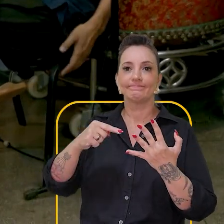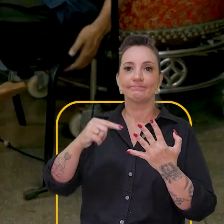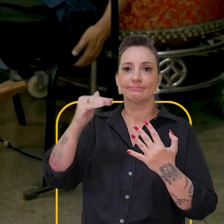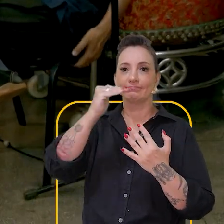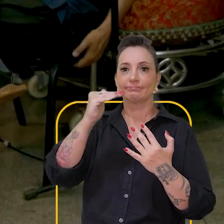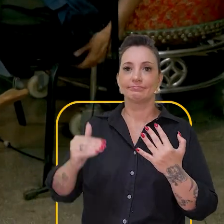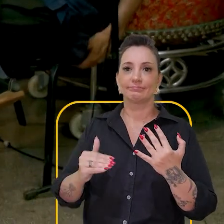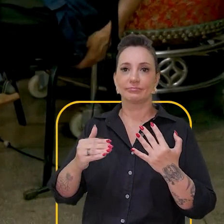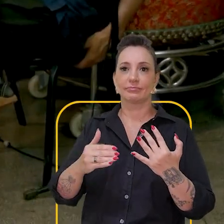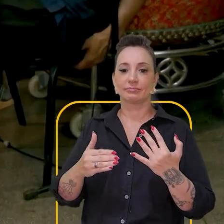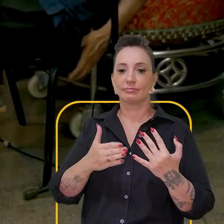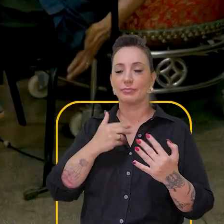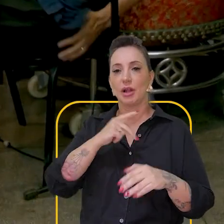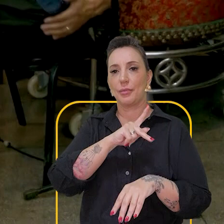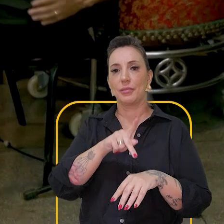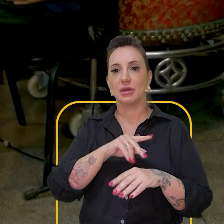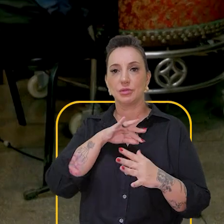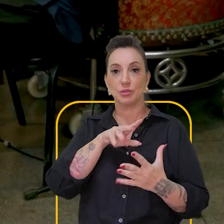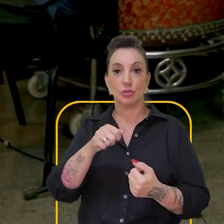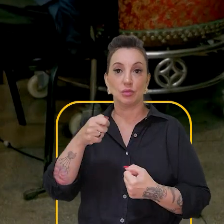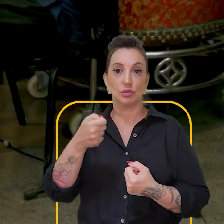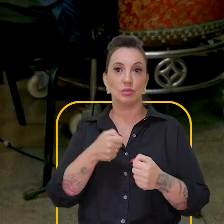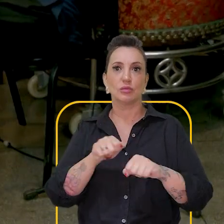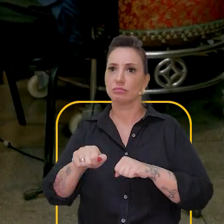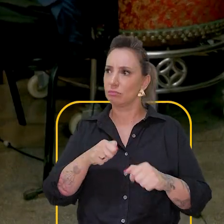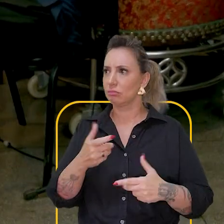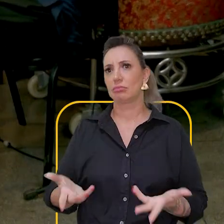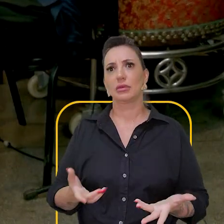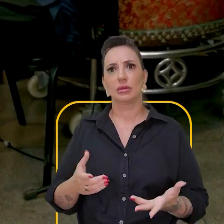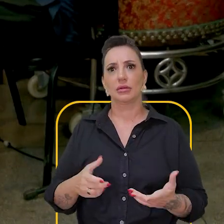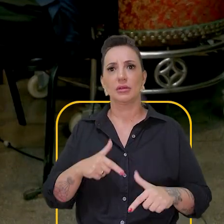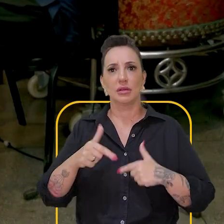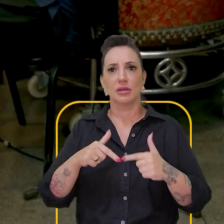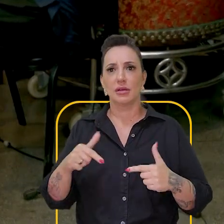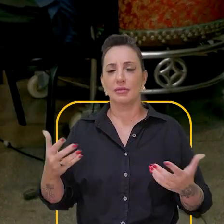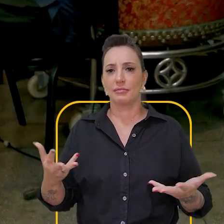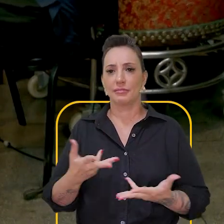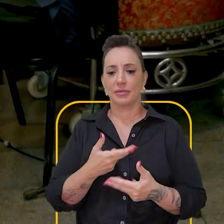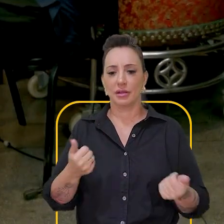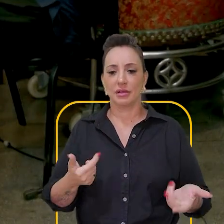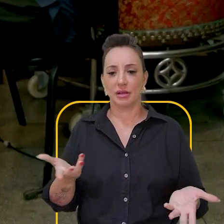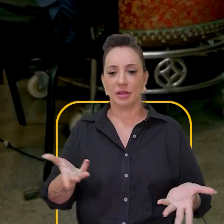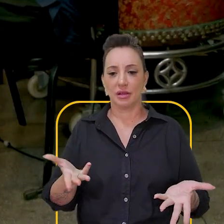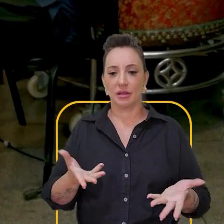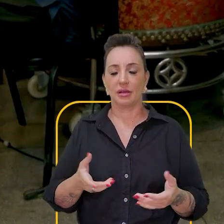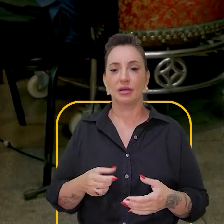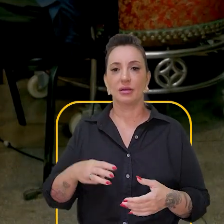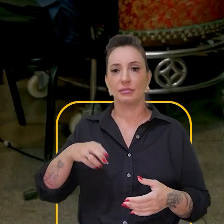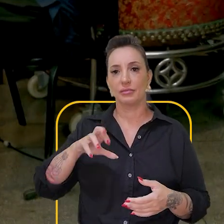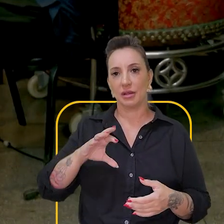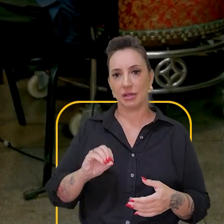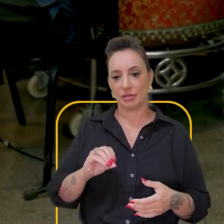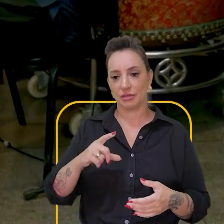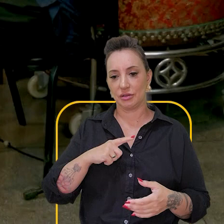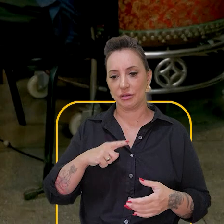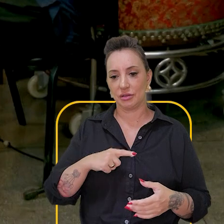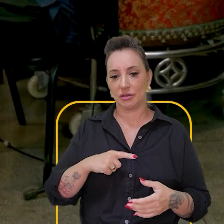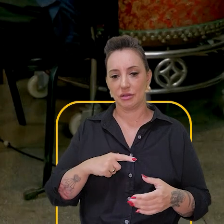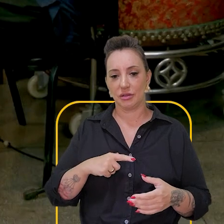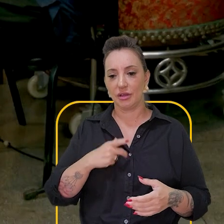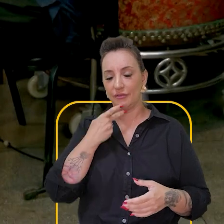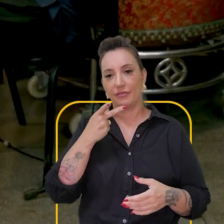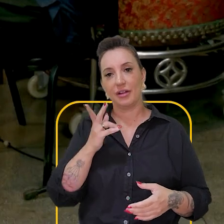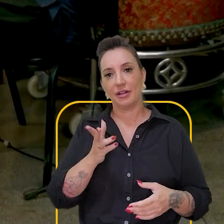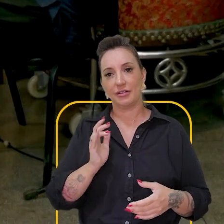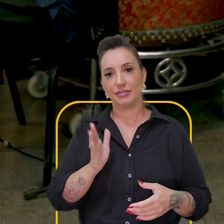mesmo né o Márcio tem uma uma expressão Ele até já falou aqui que a gente tem o kung fu nessa dinâmica de um esporte